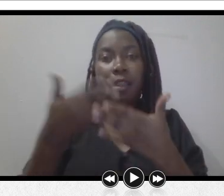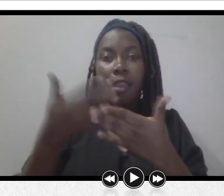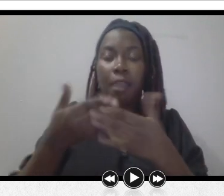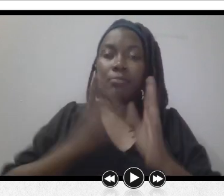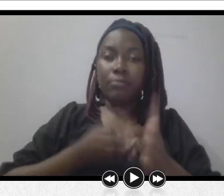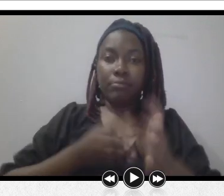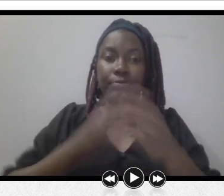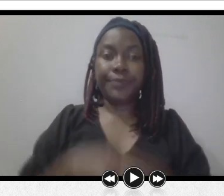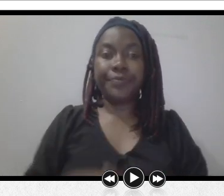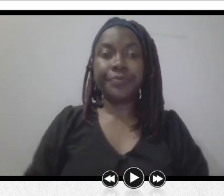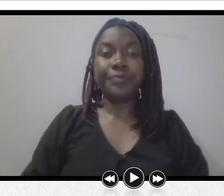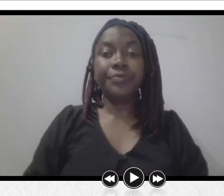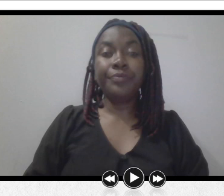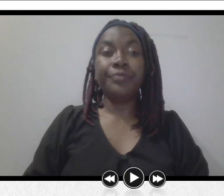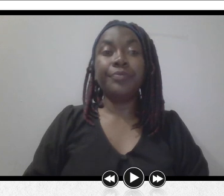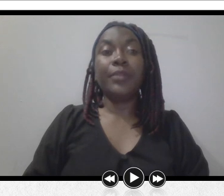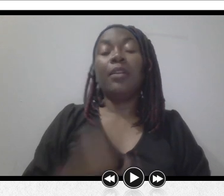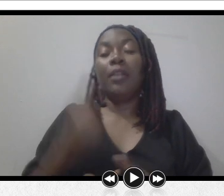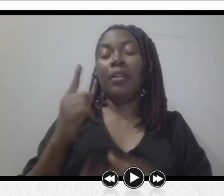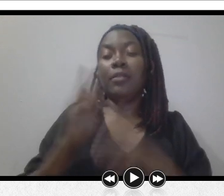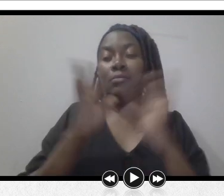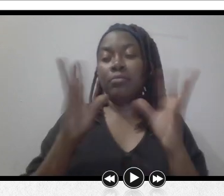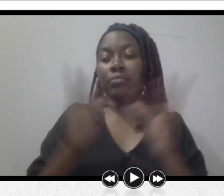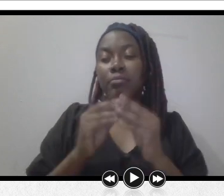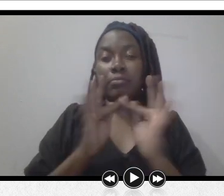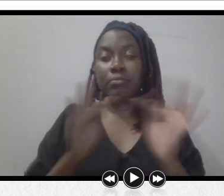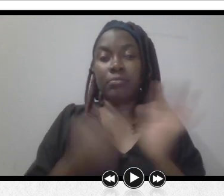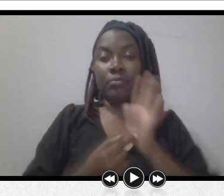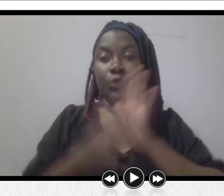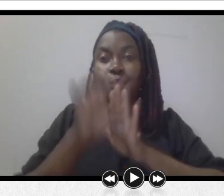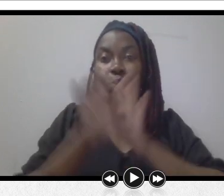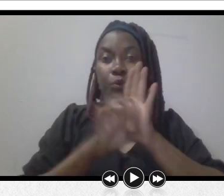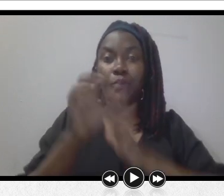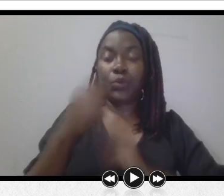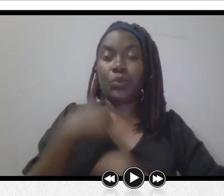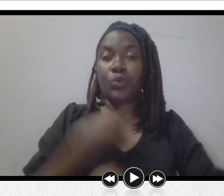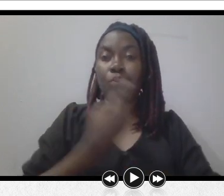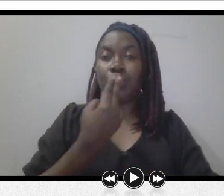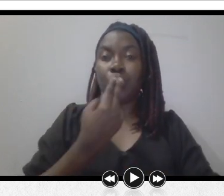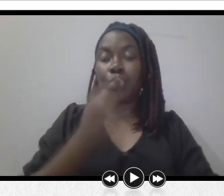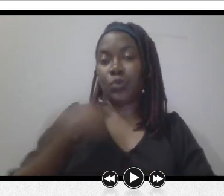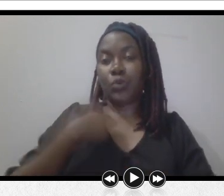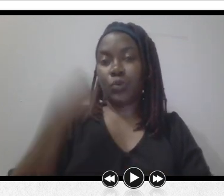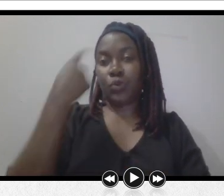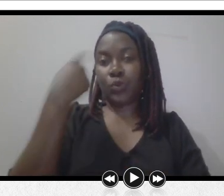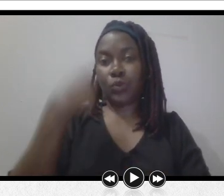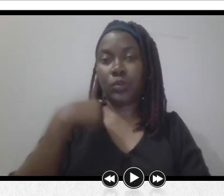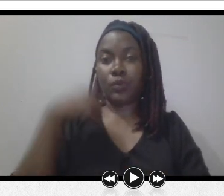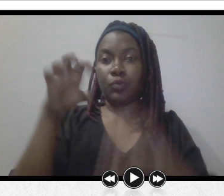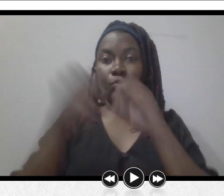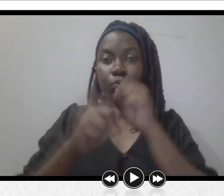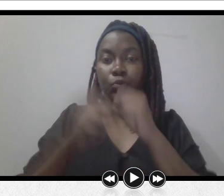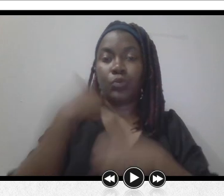aulas sequentes. Aqui, muito brevemente, apresentando o meu currículo, eu sou advogado, tenho